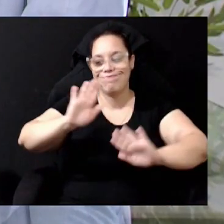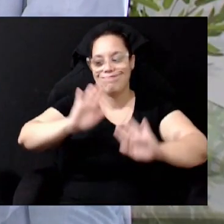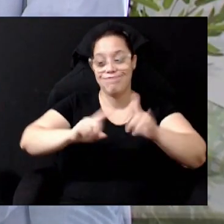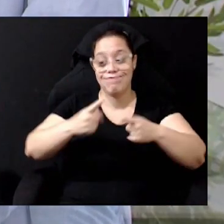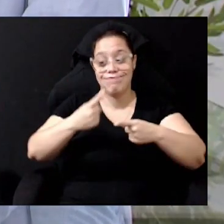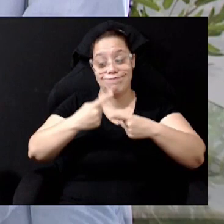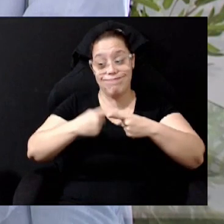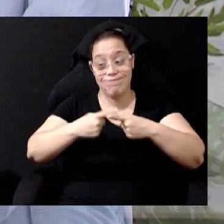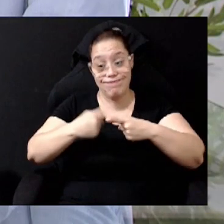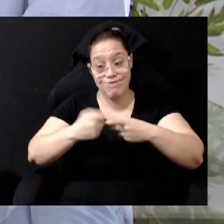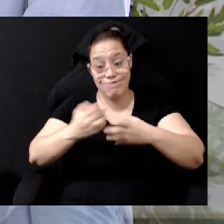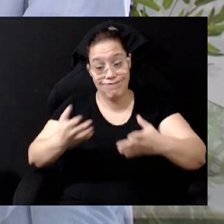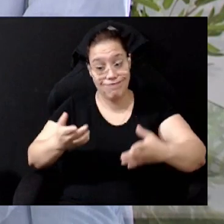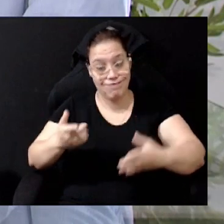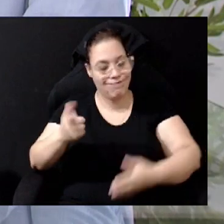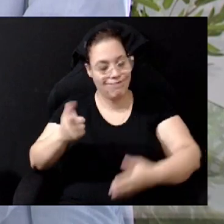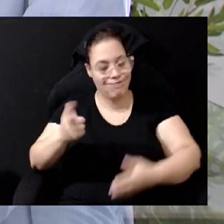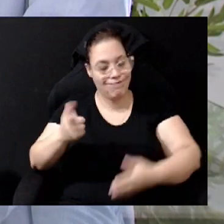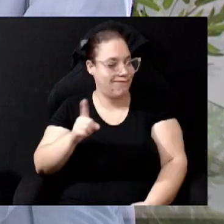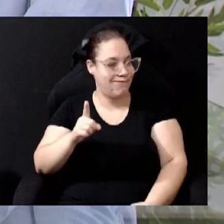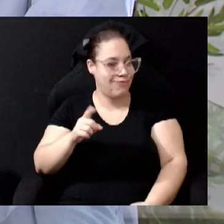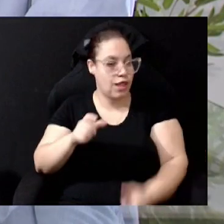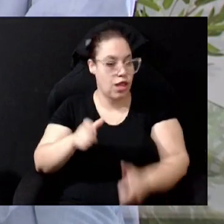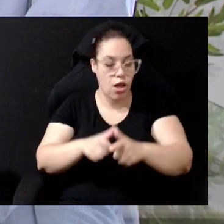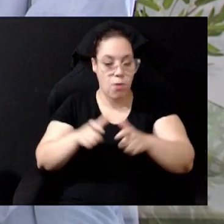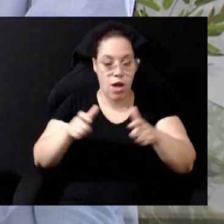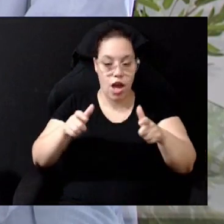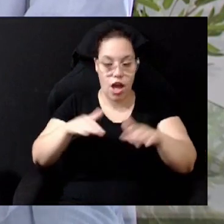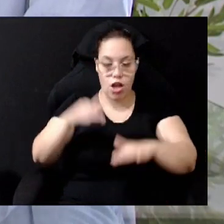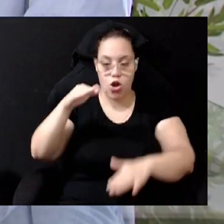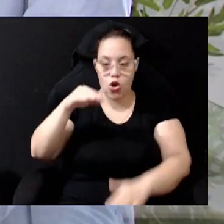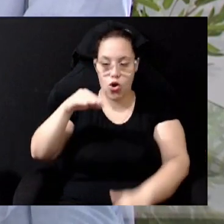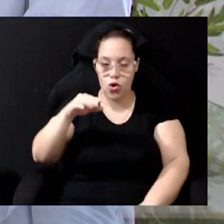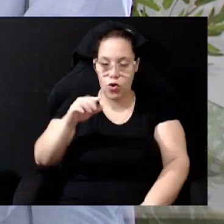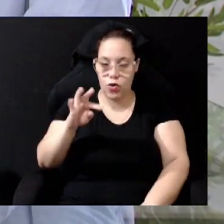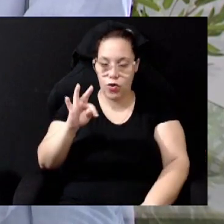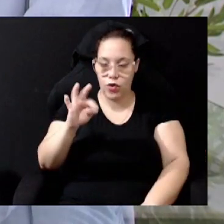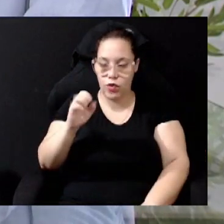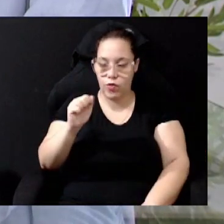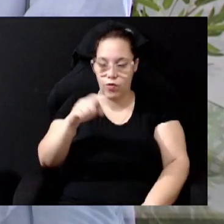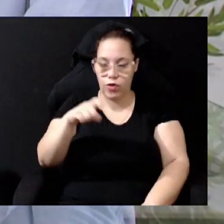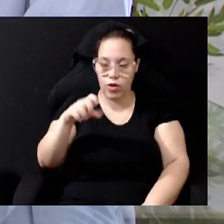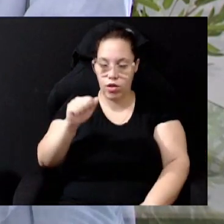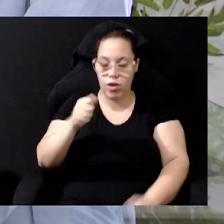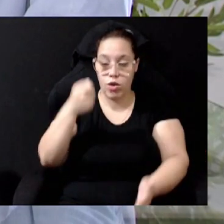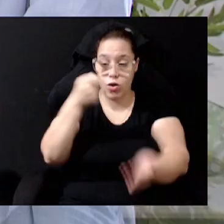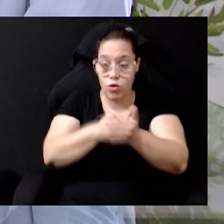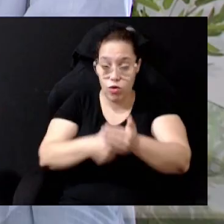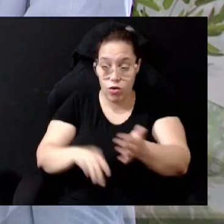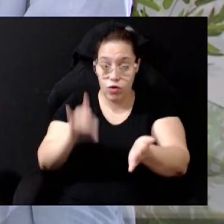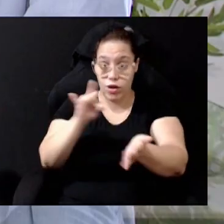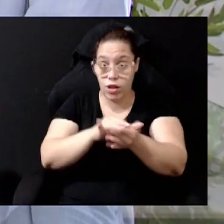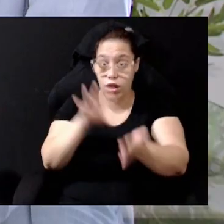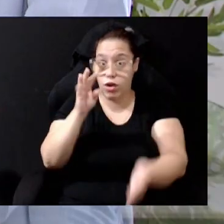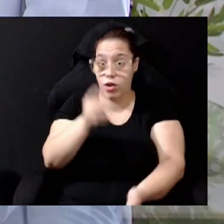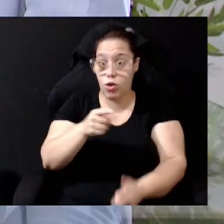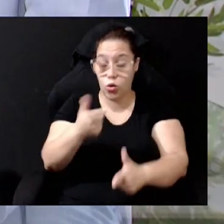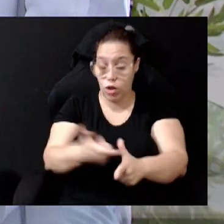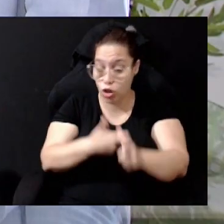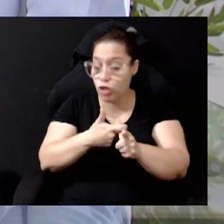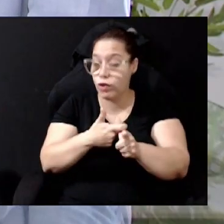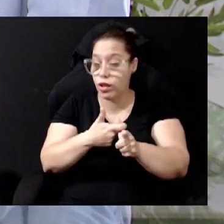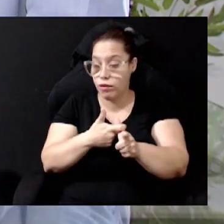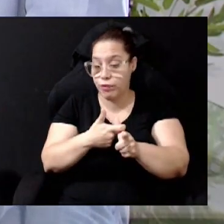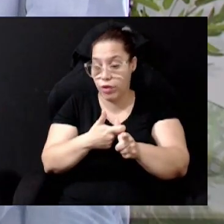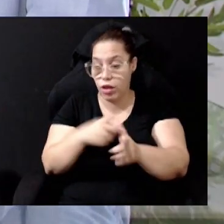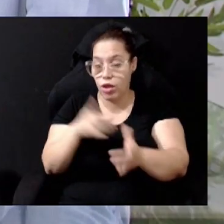Porque nem sempre a maior taxa incidindo sobre o valor real da sua dívida é o valor